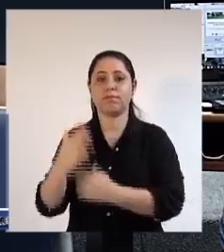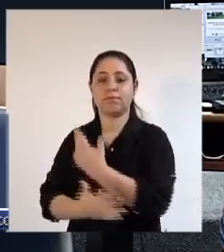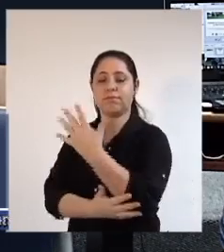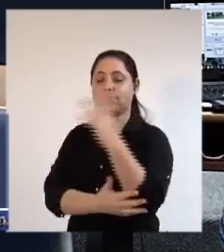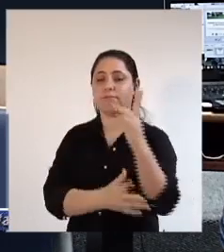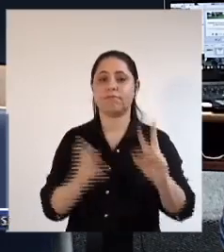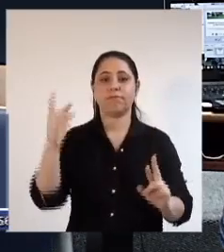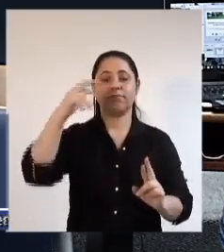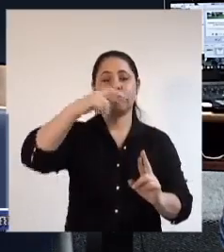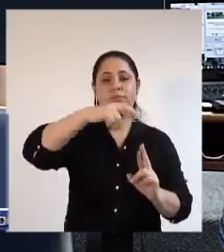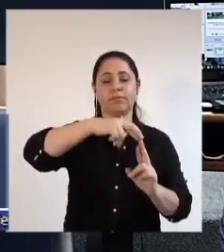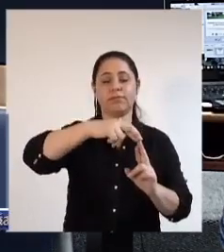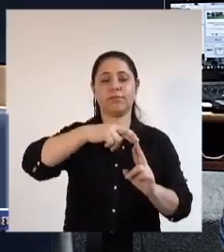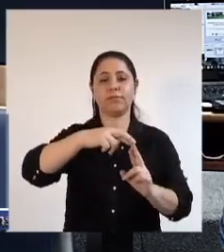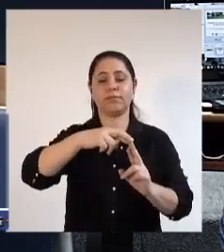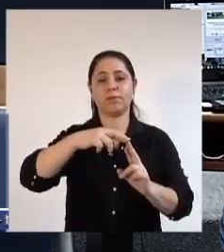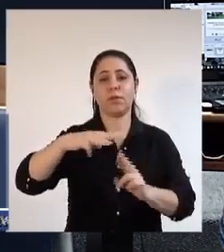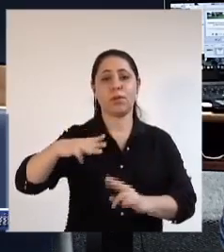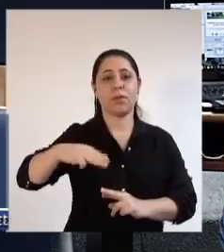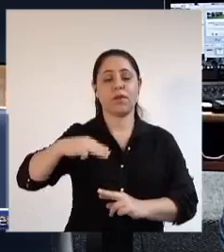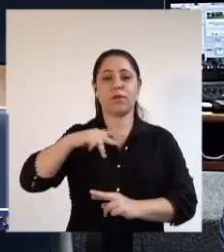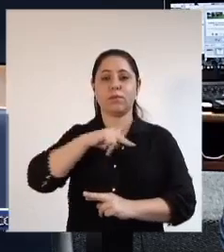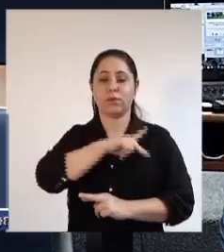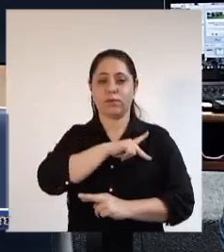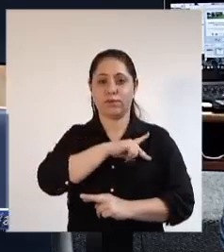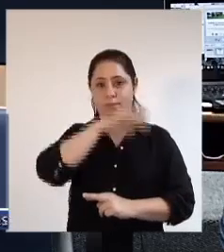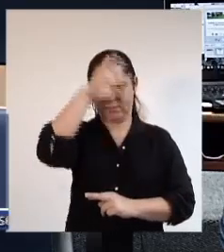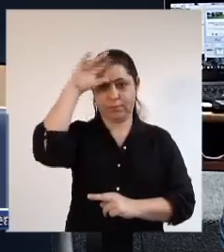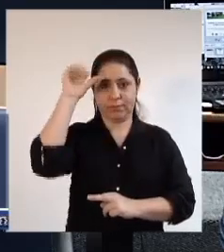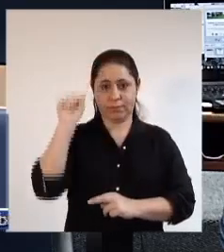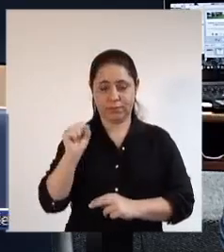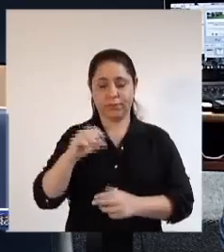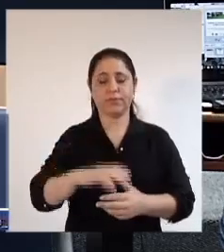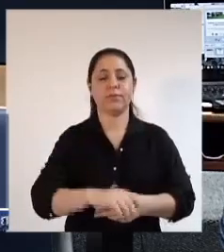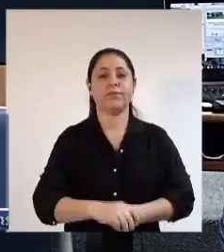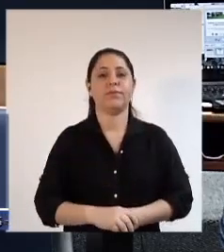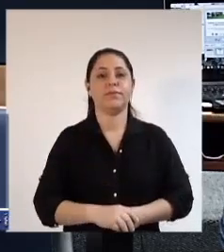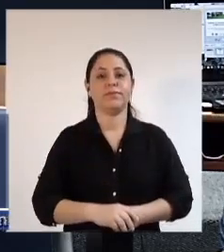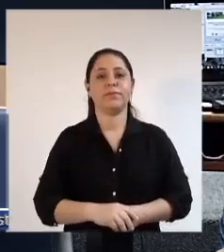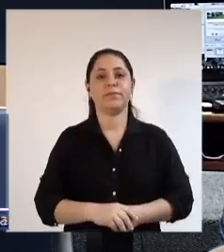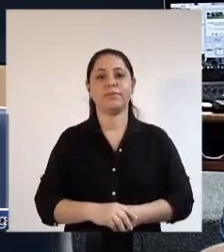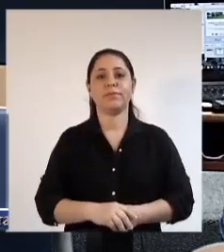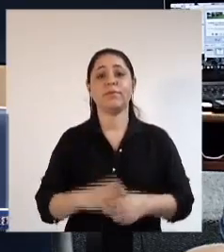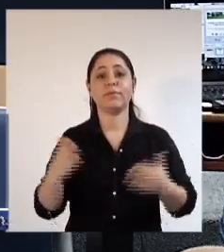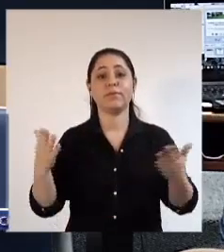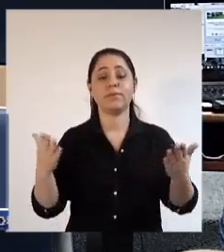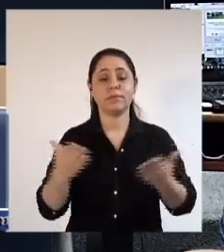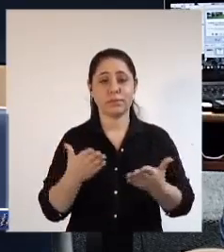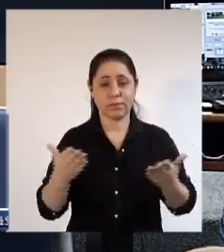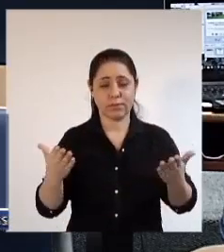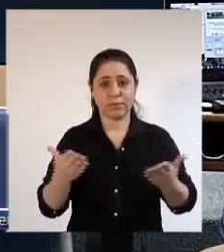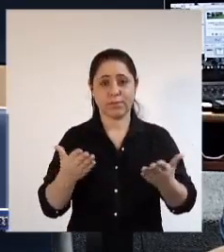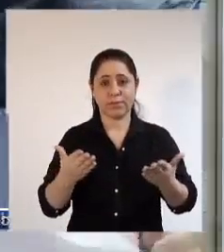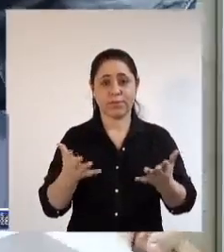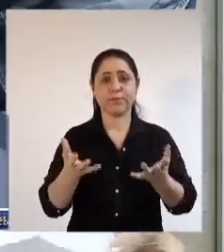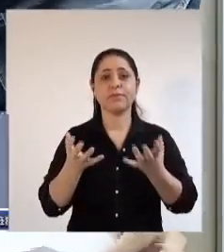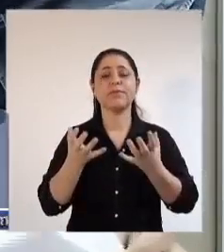de mato grosso do sul quero aqui nesse momento